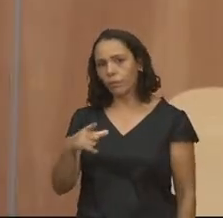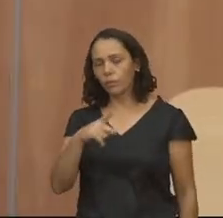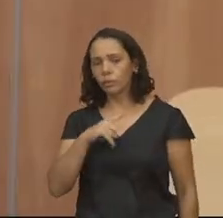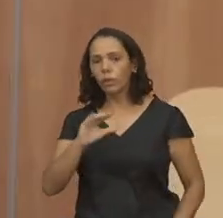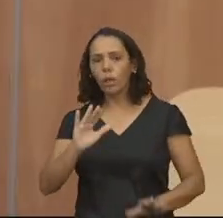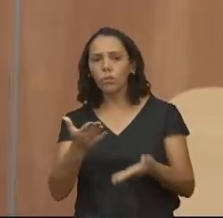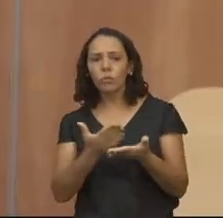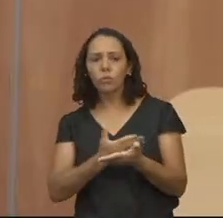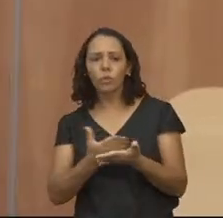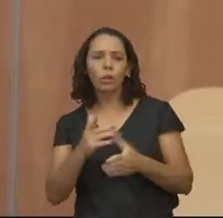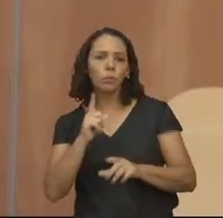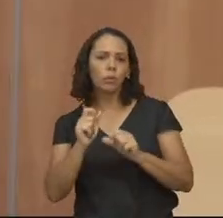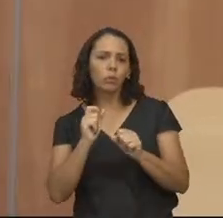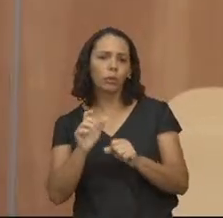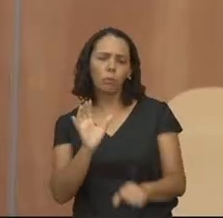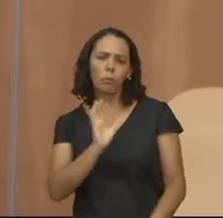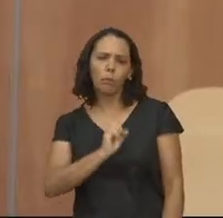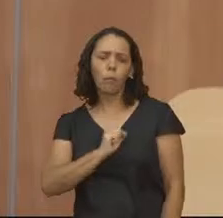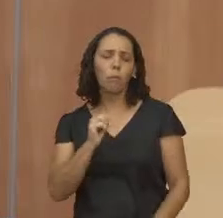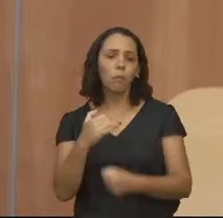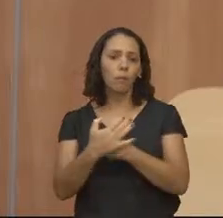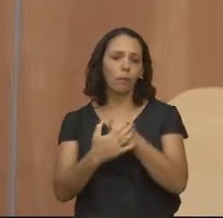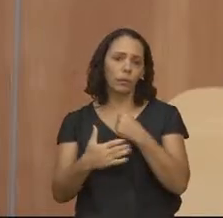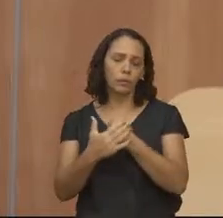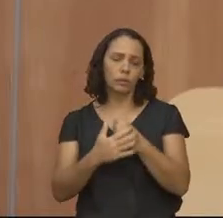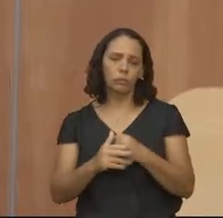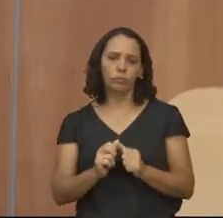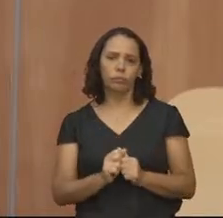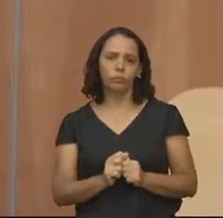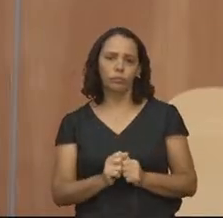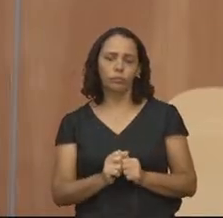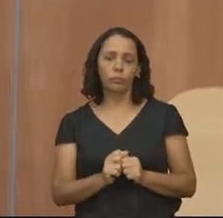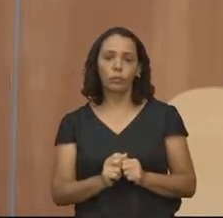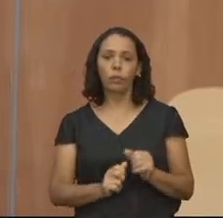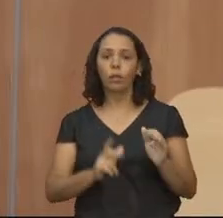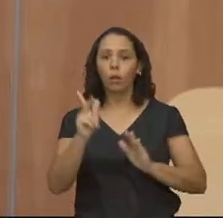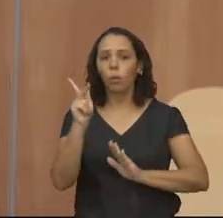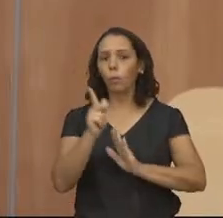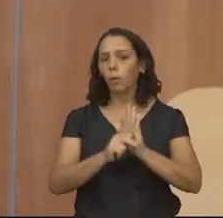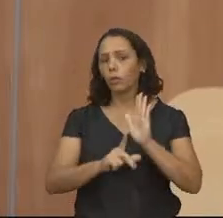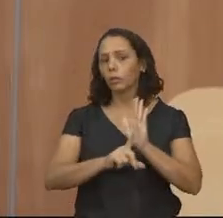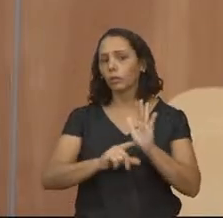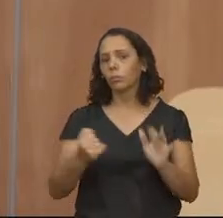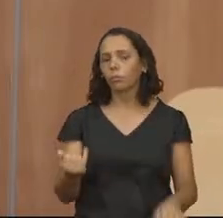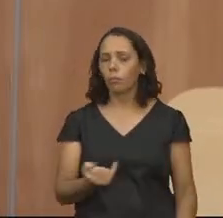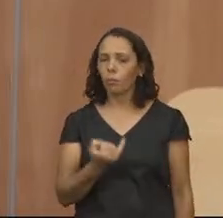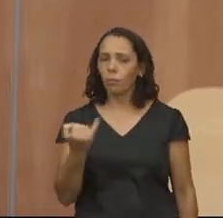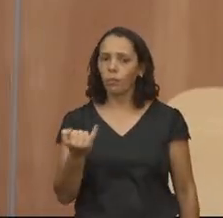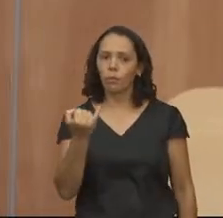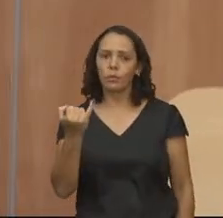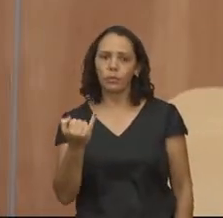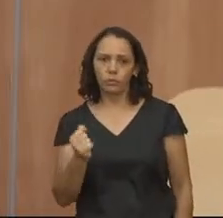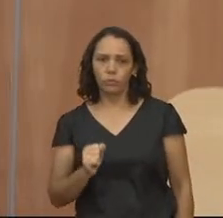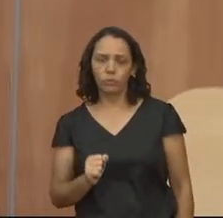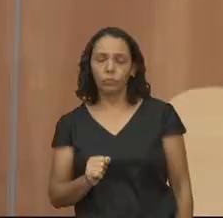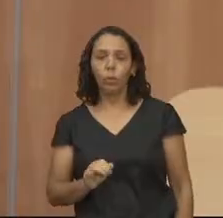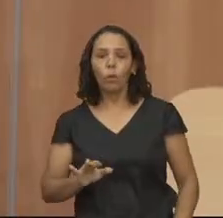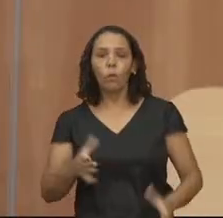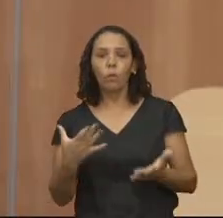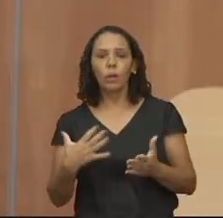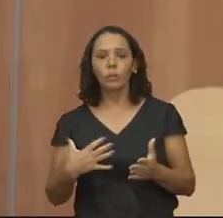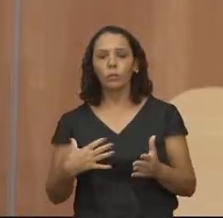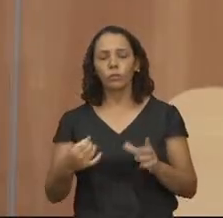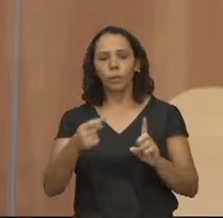carinho, né? E esse projeto ele é muito importante, Jean. Importante porque eu acho que desde quando a criança está no ventre da